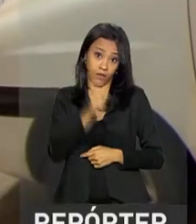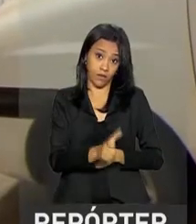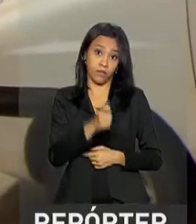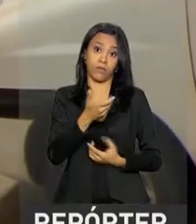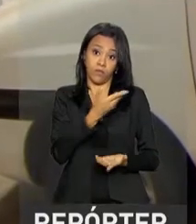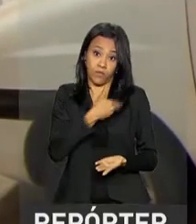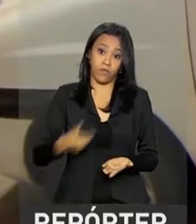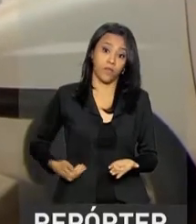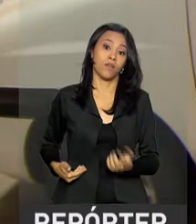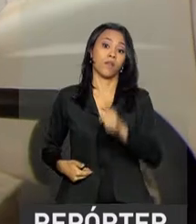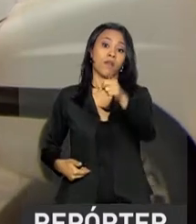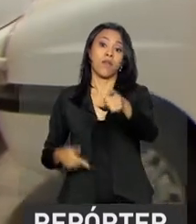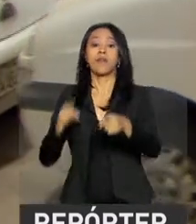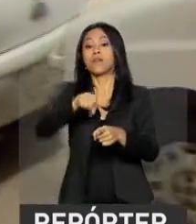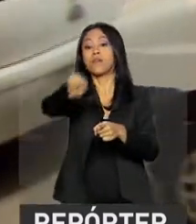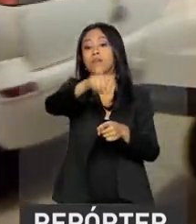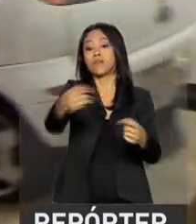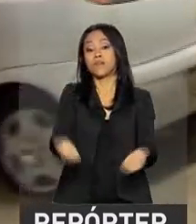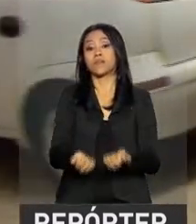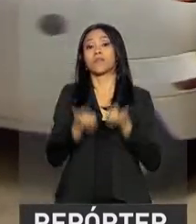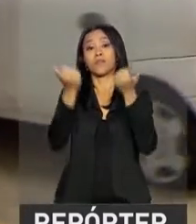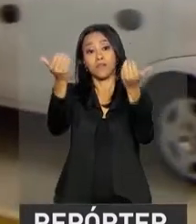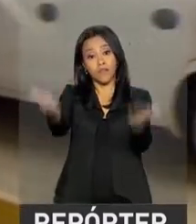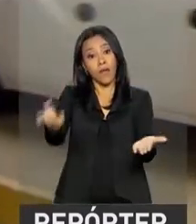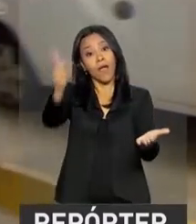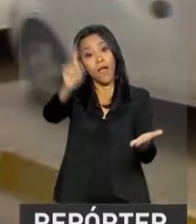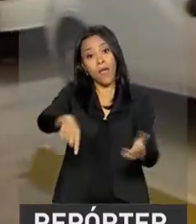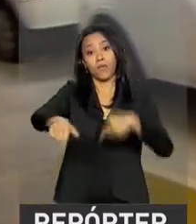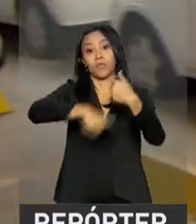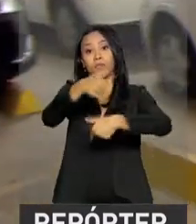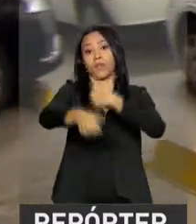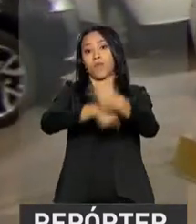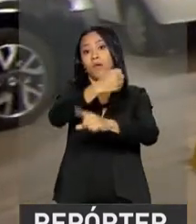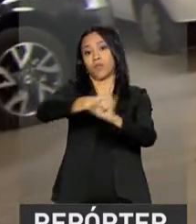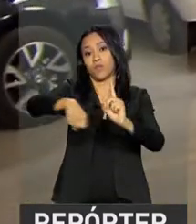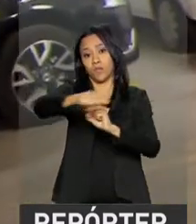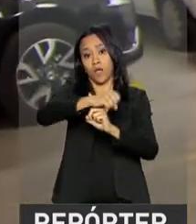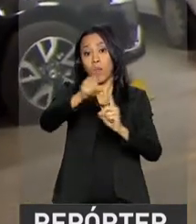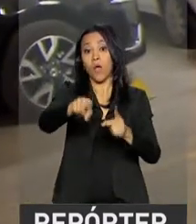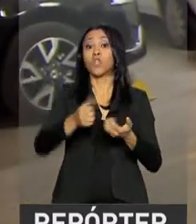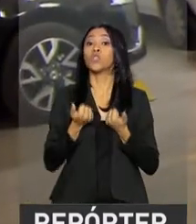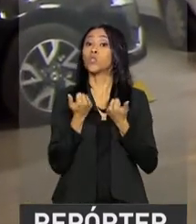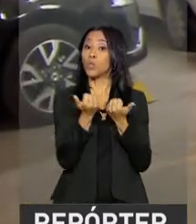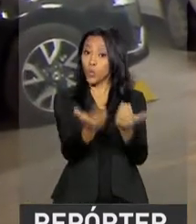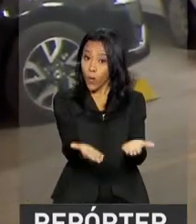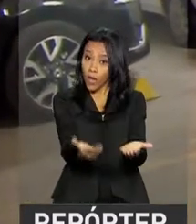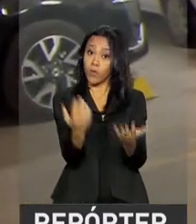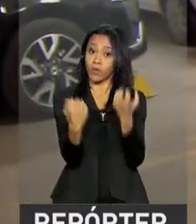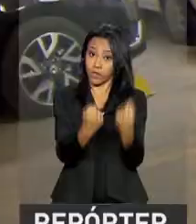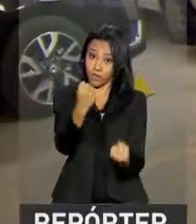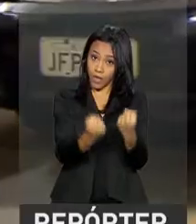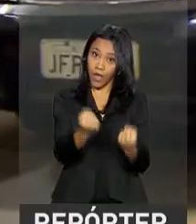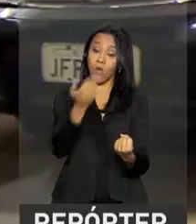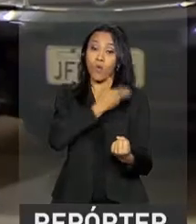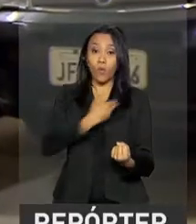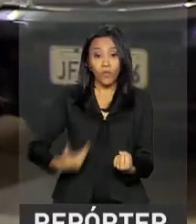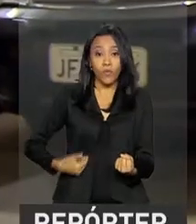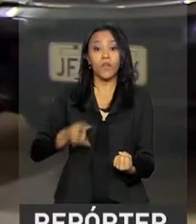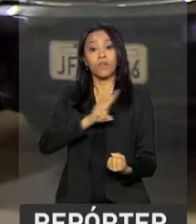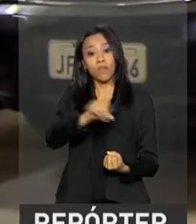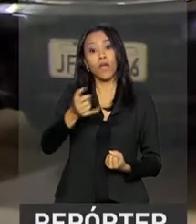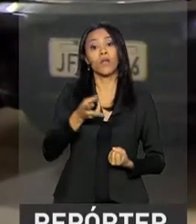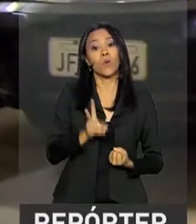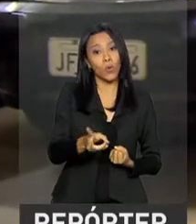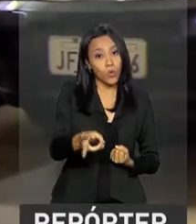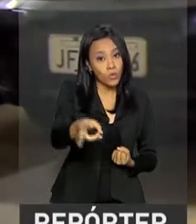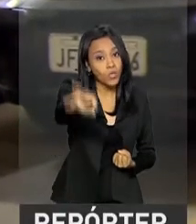é que destinem os veículos para fins sociais com a doação o governo dá continuidade à desmobilização